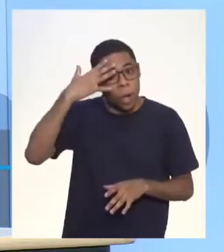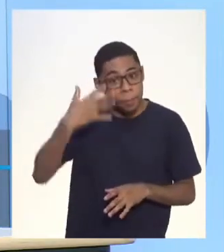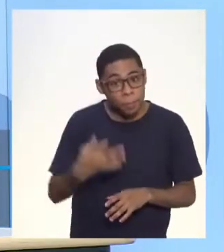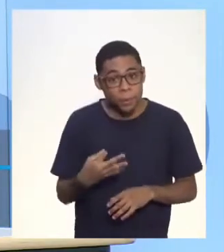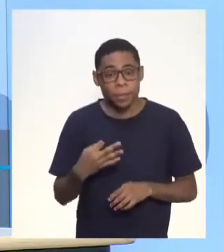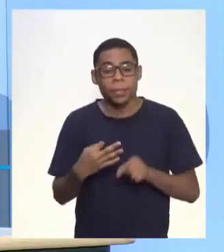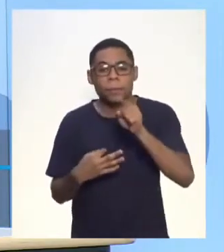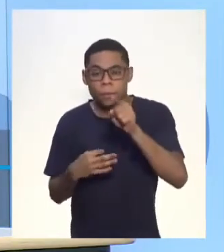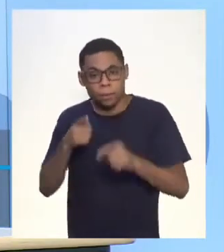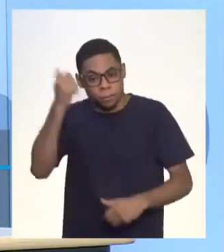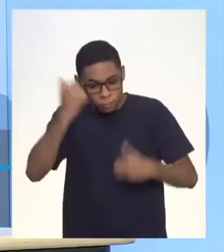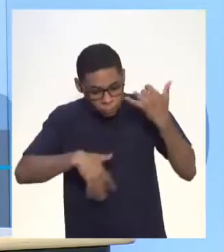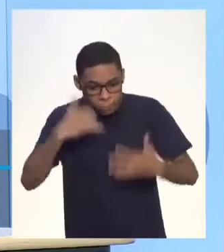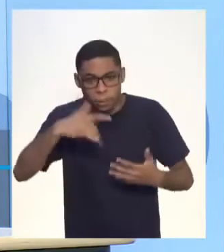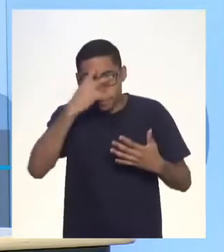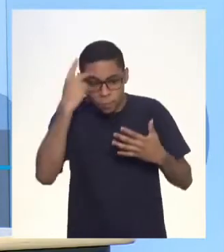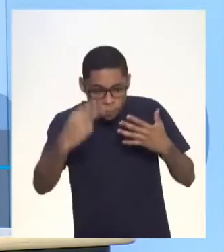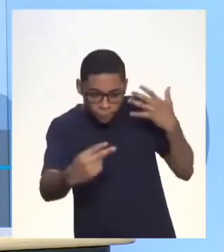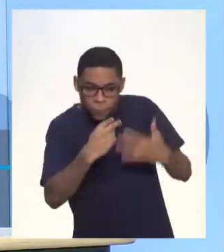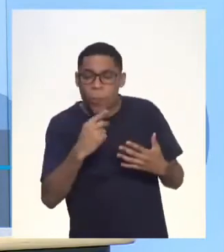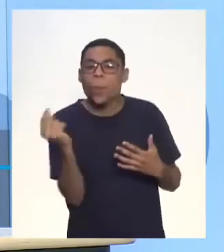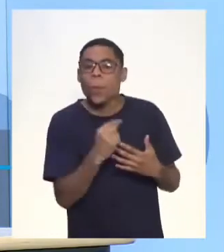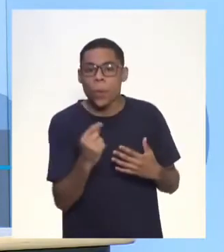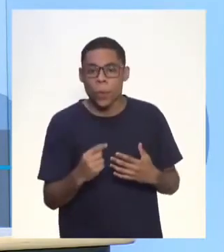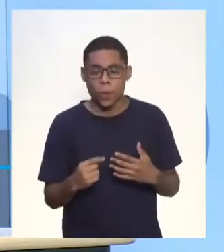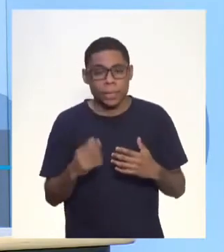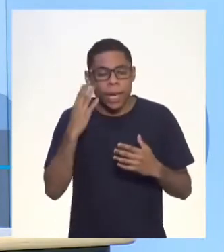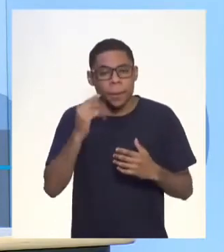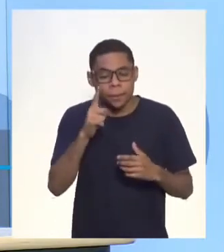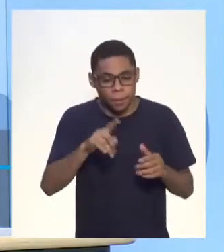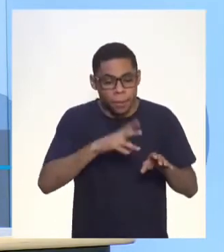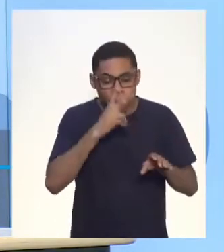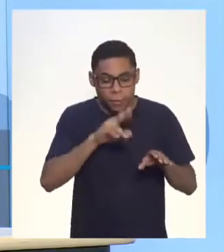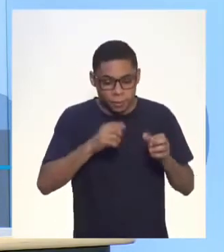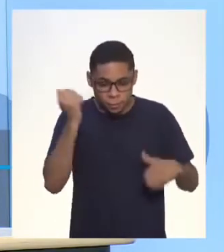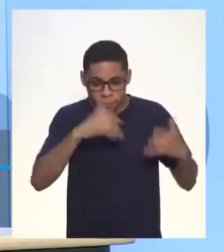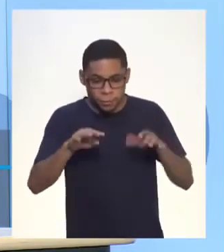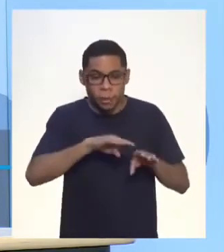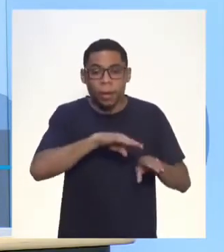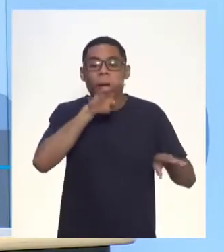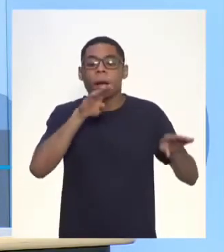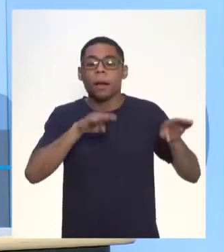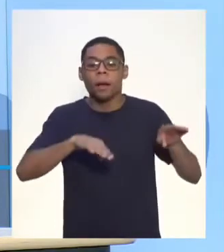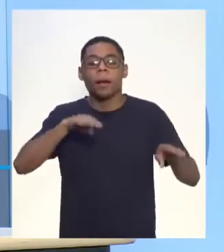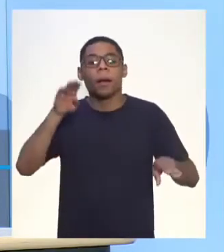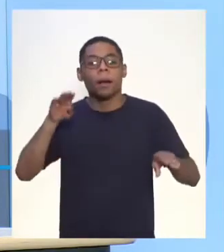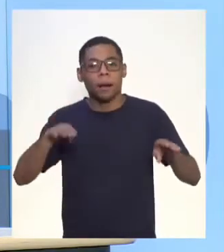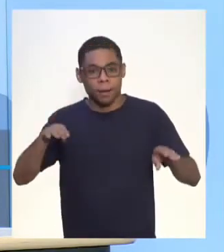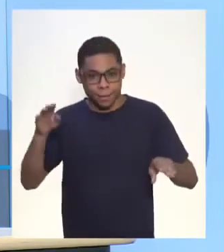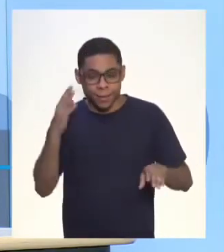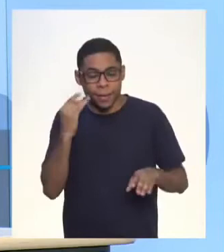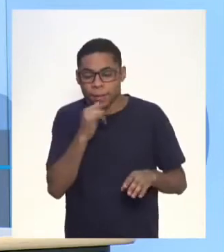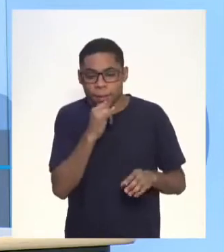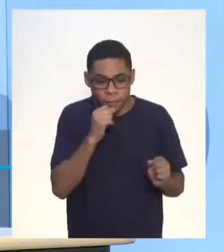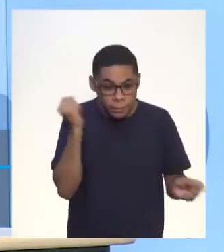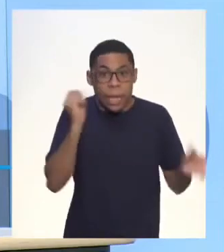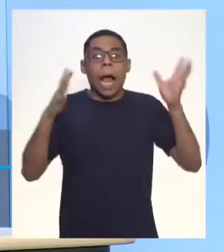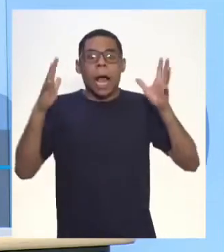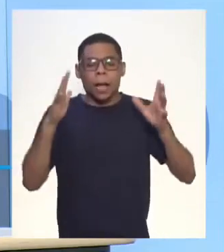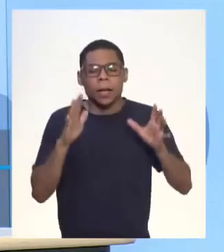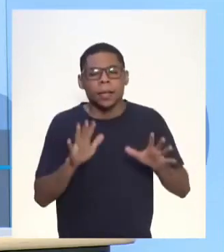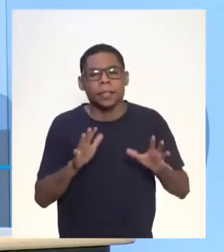está falando, né, em alto e em bom tom, né, sempre revisar o texto que vai ser lido também, para que você